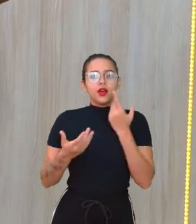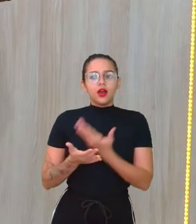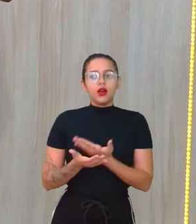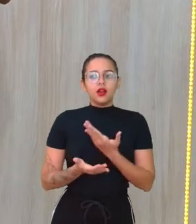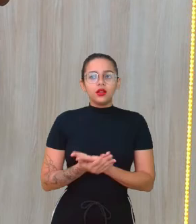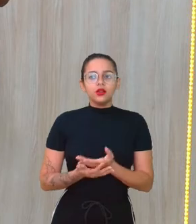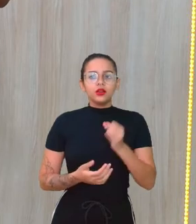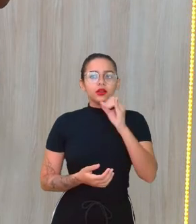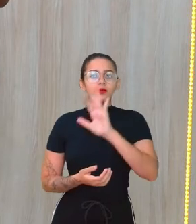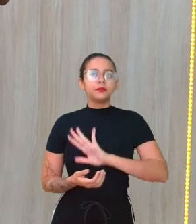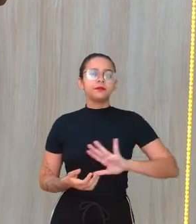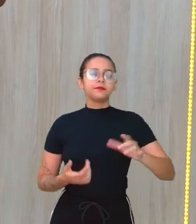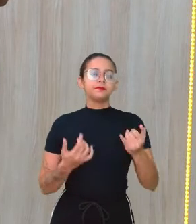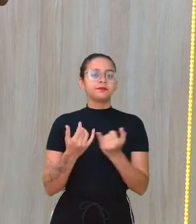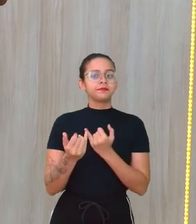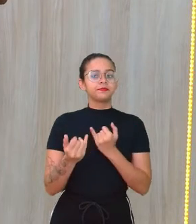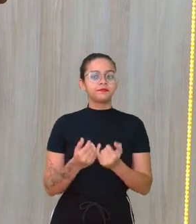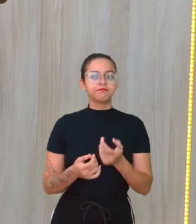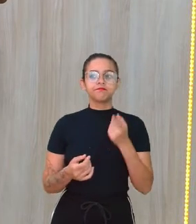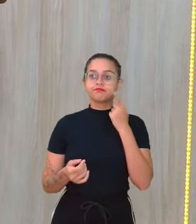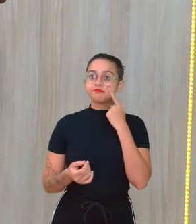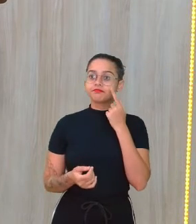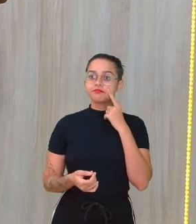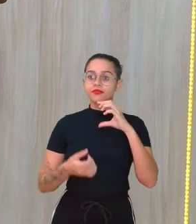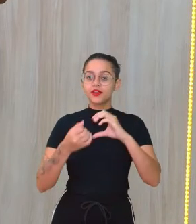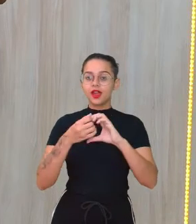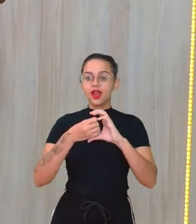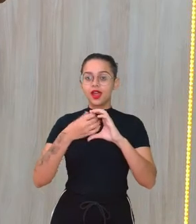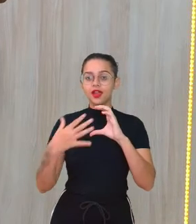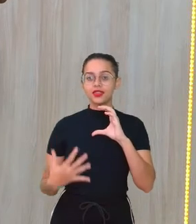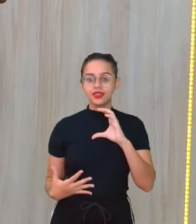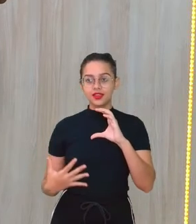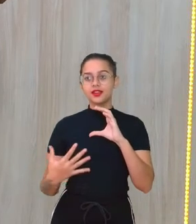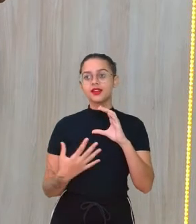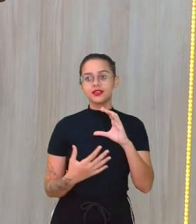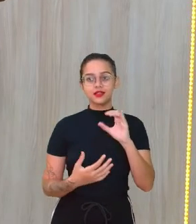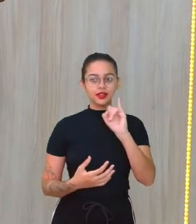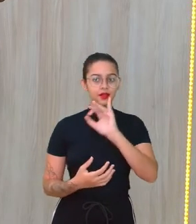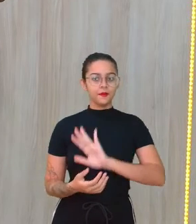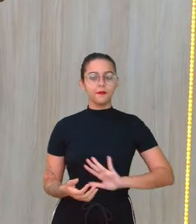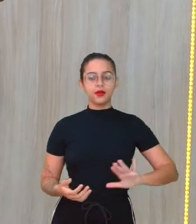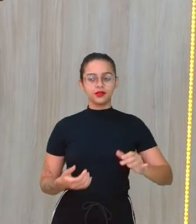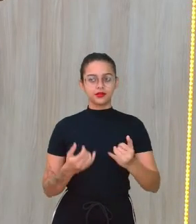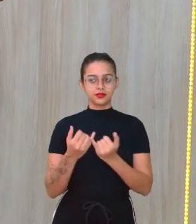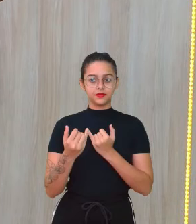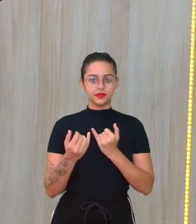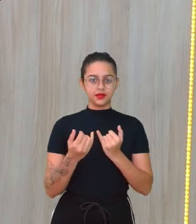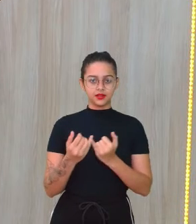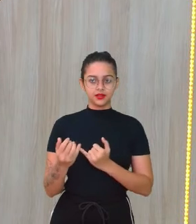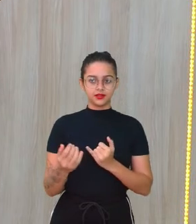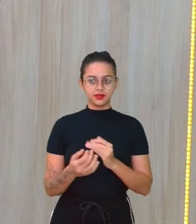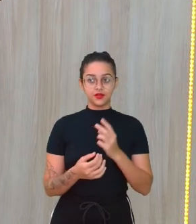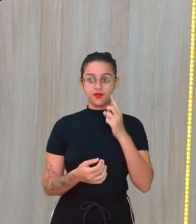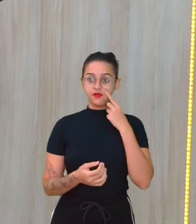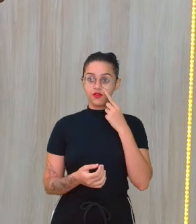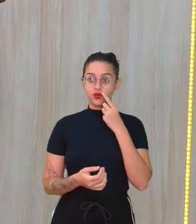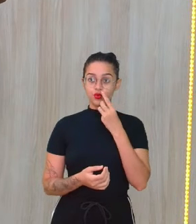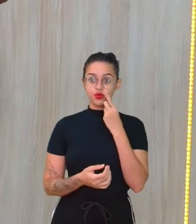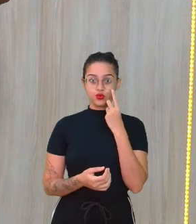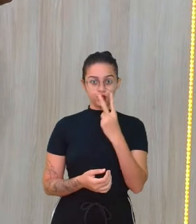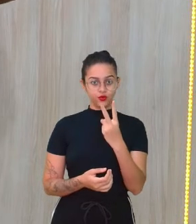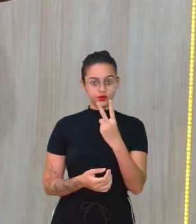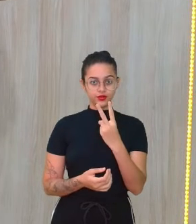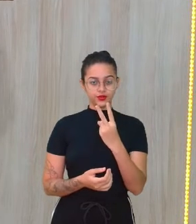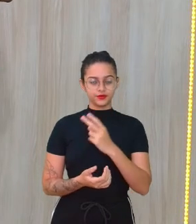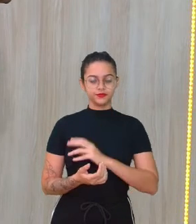das figuras semelhantes. Vamos observar as características das figuras semelhantes. A gente vai ver que são duas,